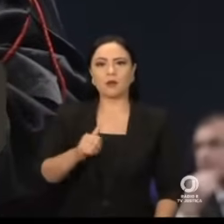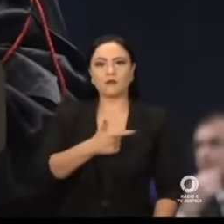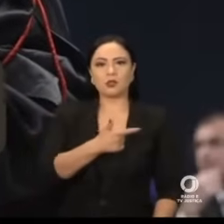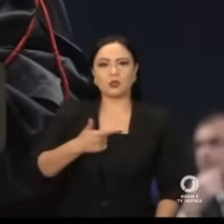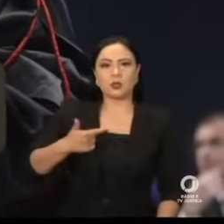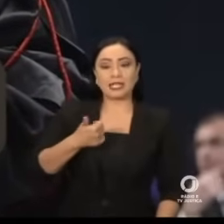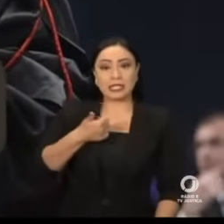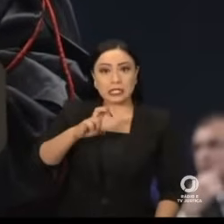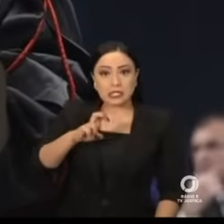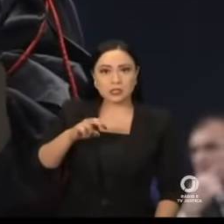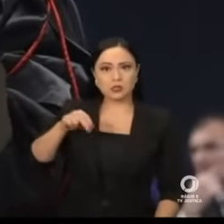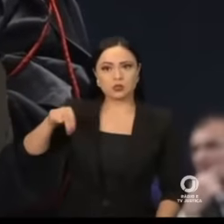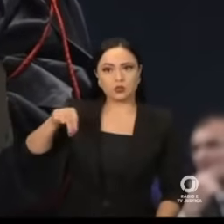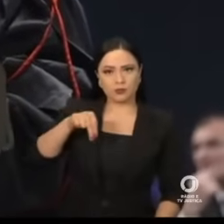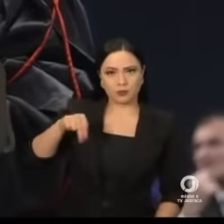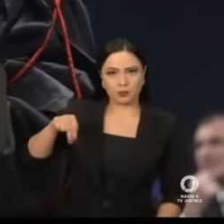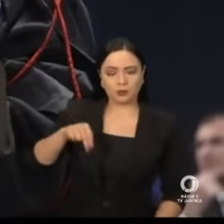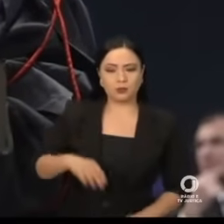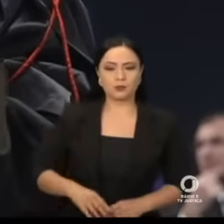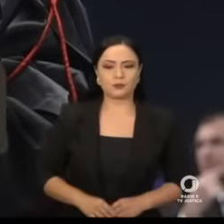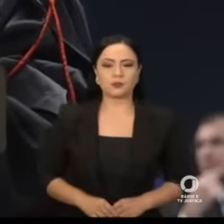novembro.